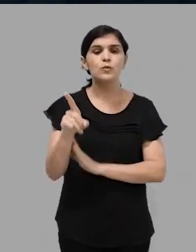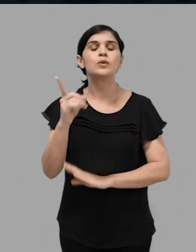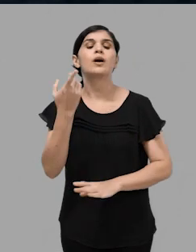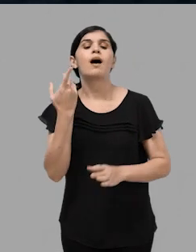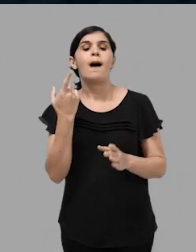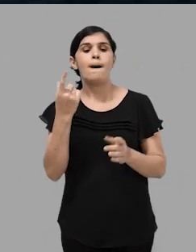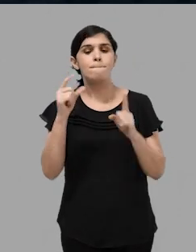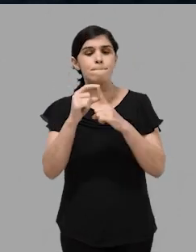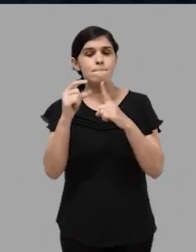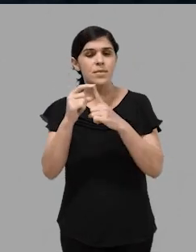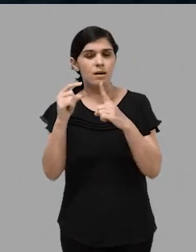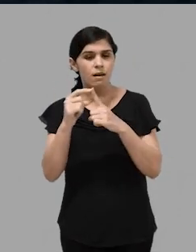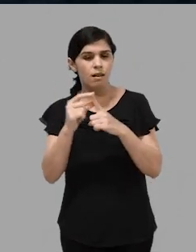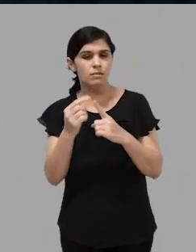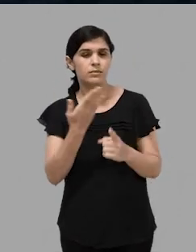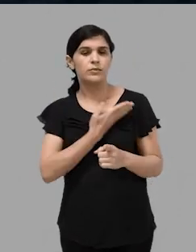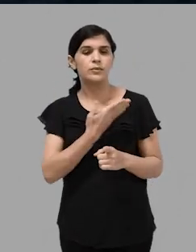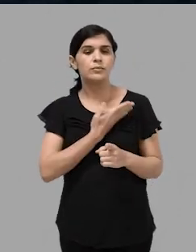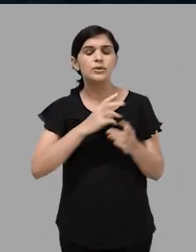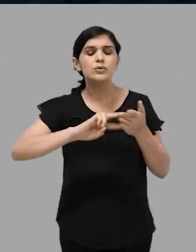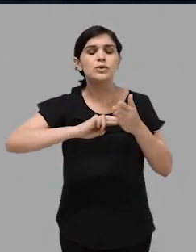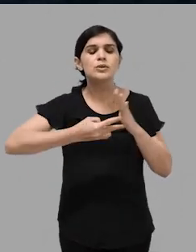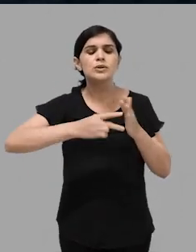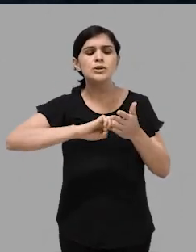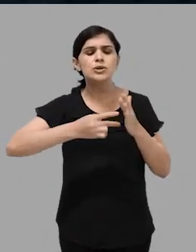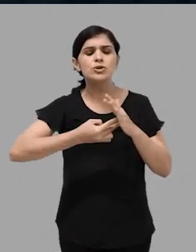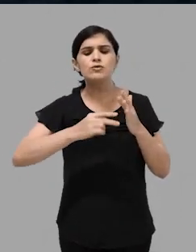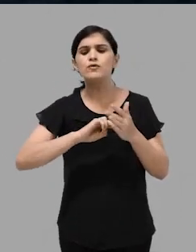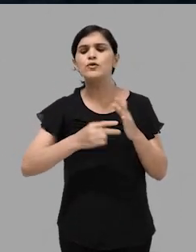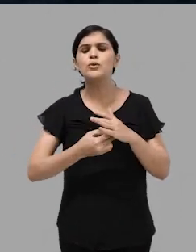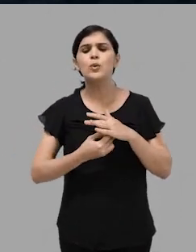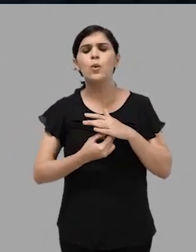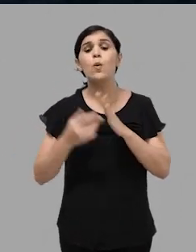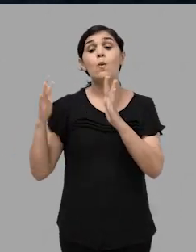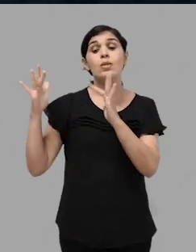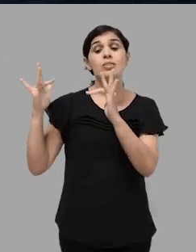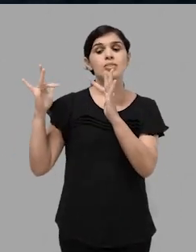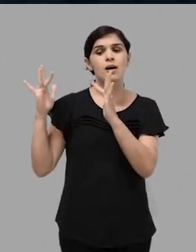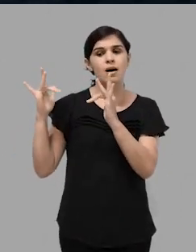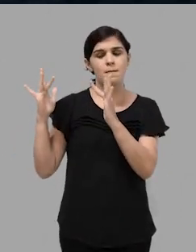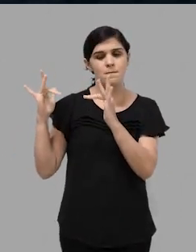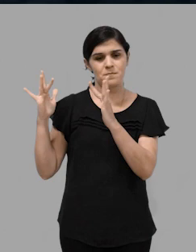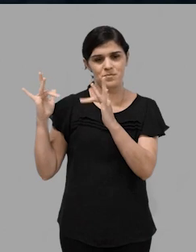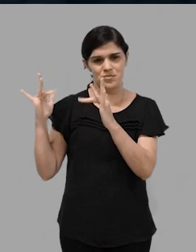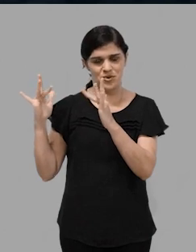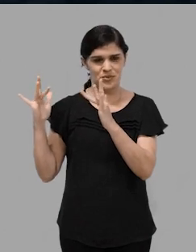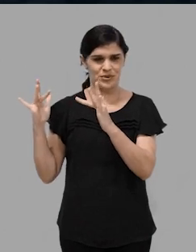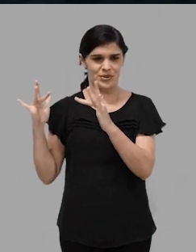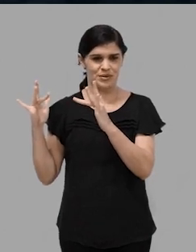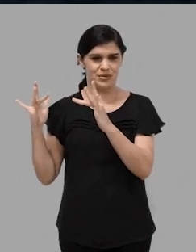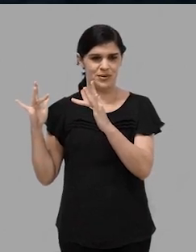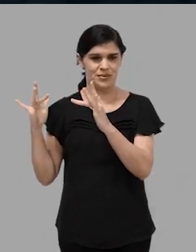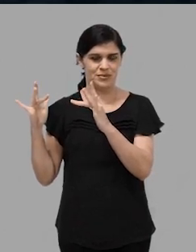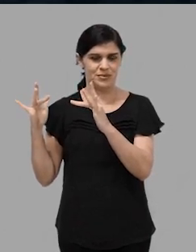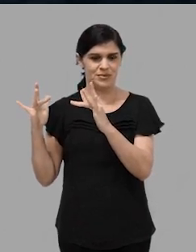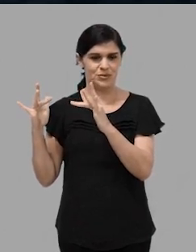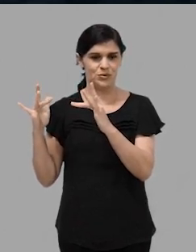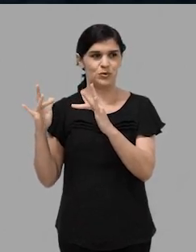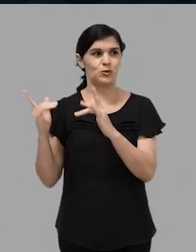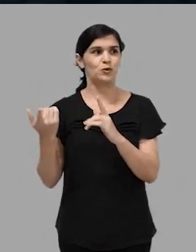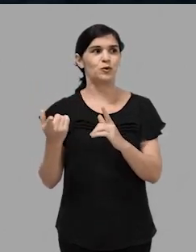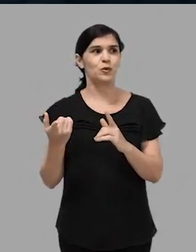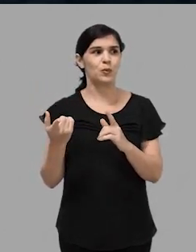significou namorado, tá? Senhor, tem a ver com a questão da vassalagem. Consolador não,